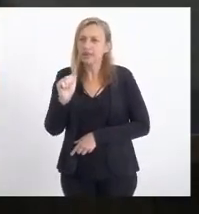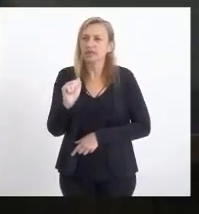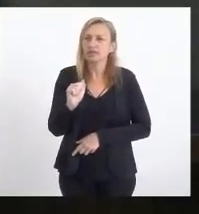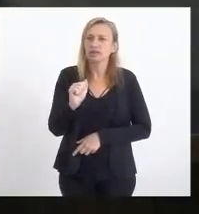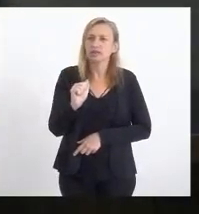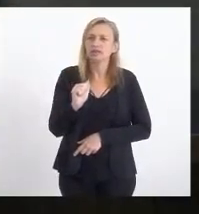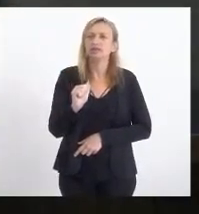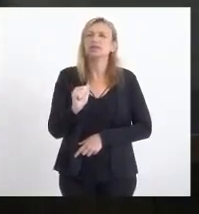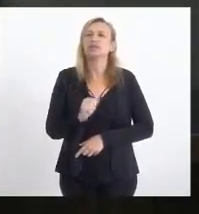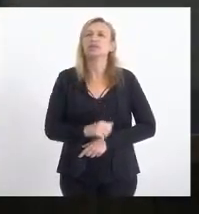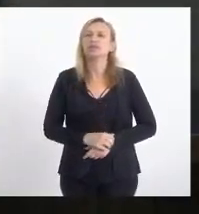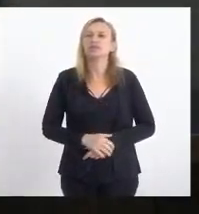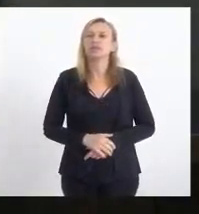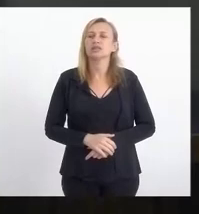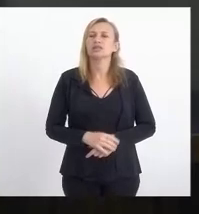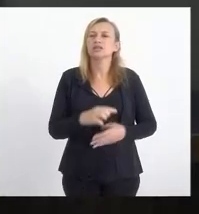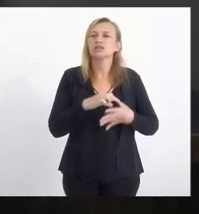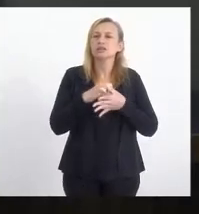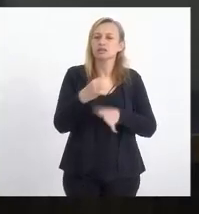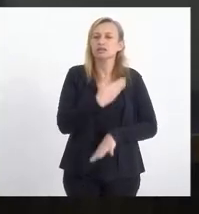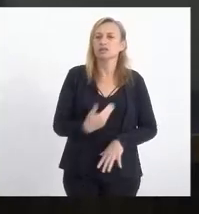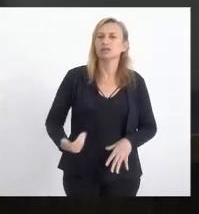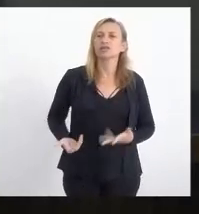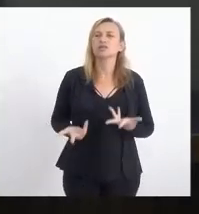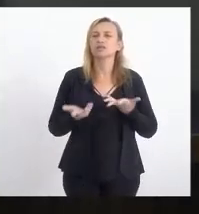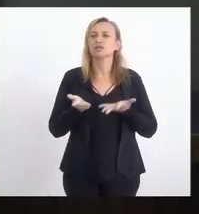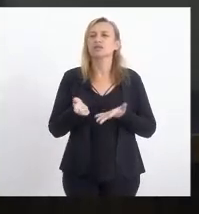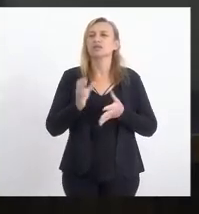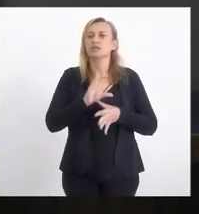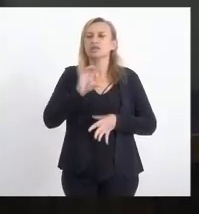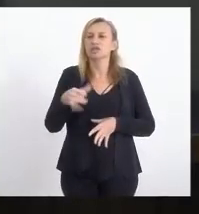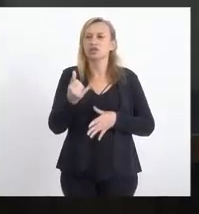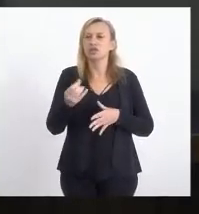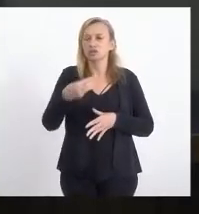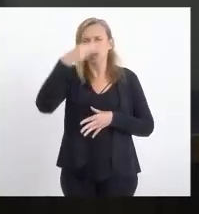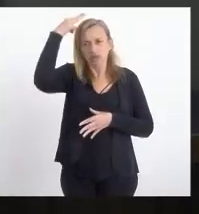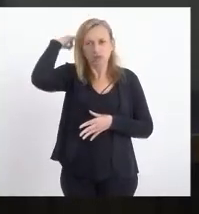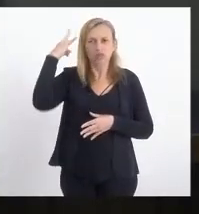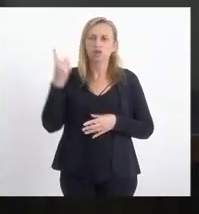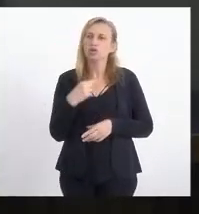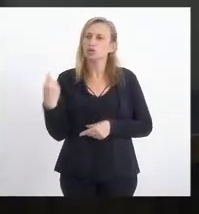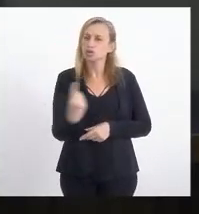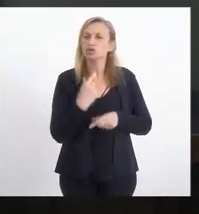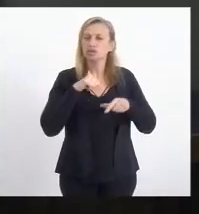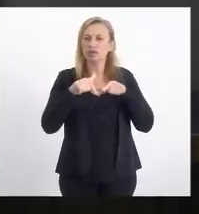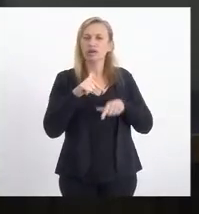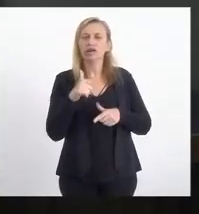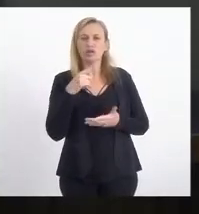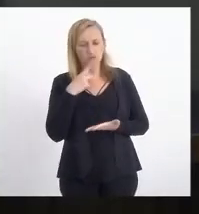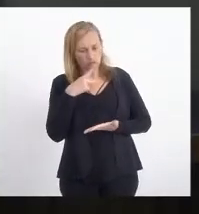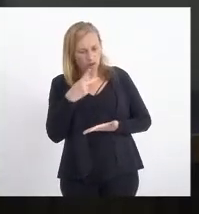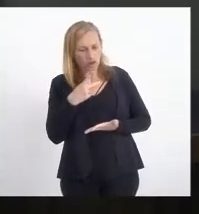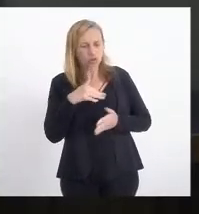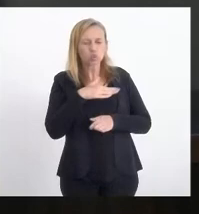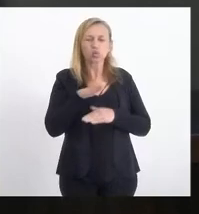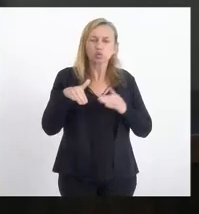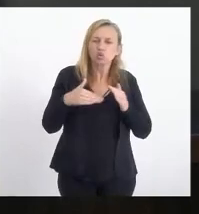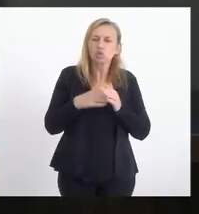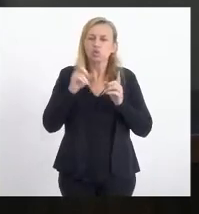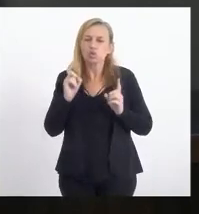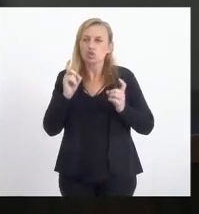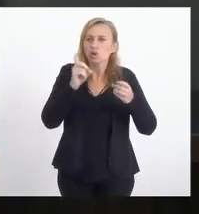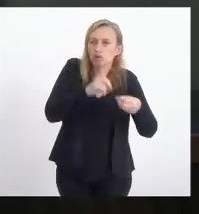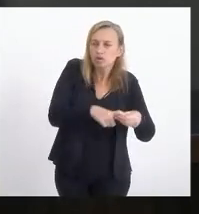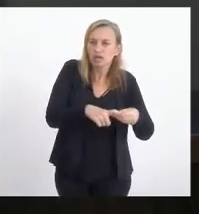e o mas Pacheco também como líder do governo e presidente da ccj os nossos mandatos eu afirmo são todos